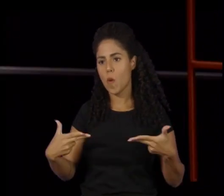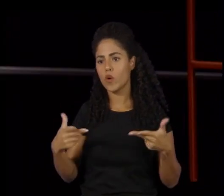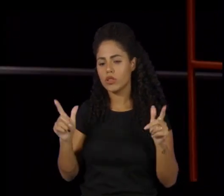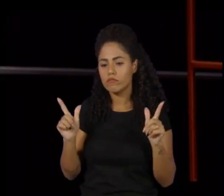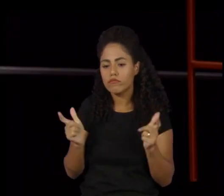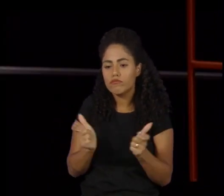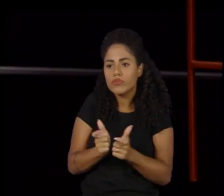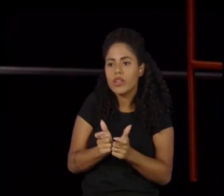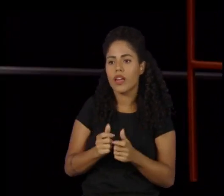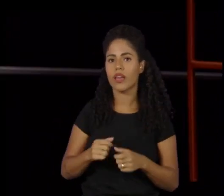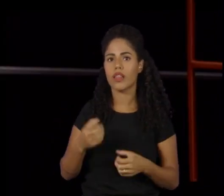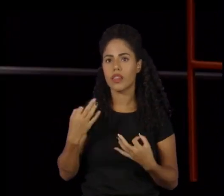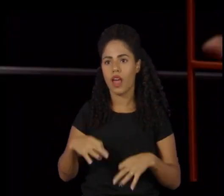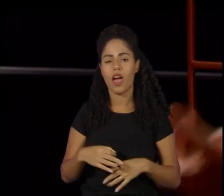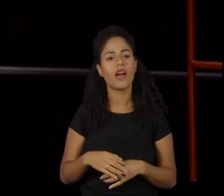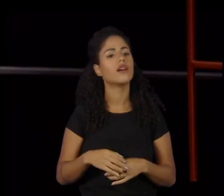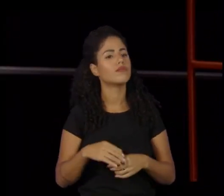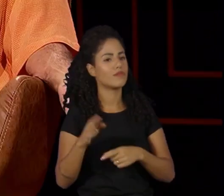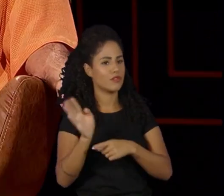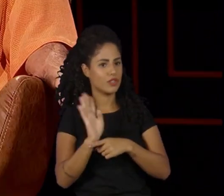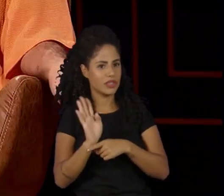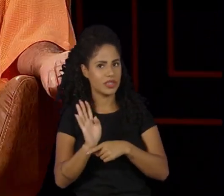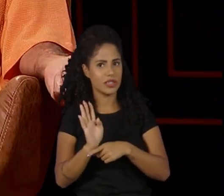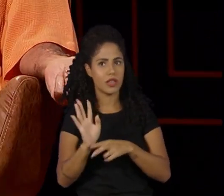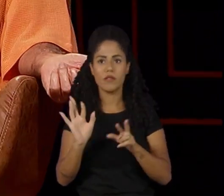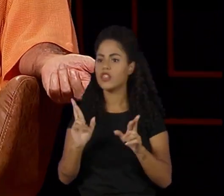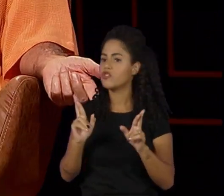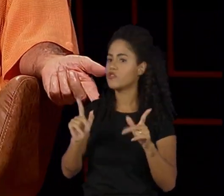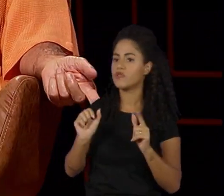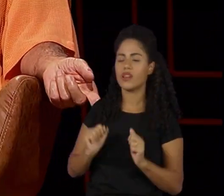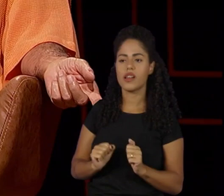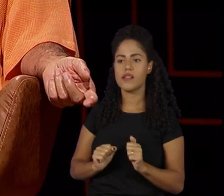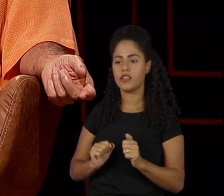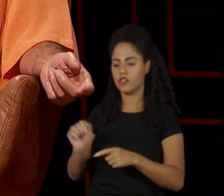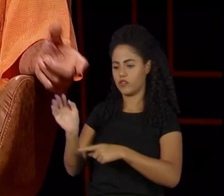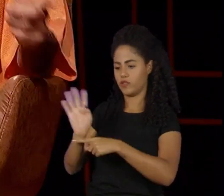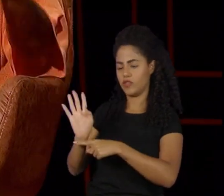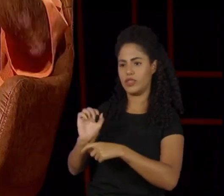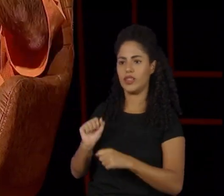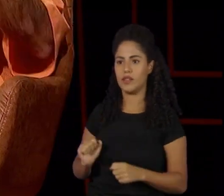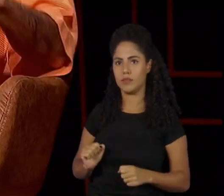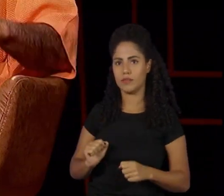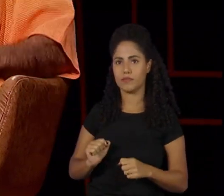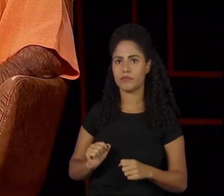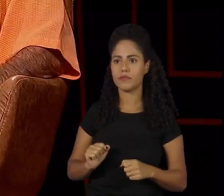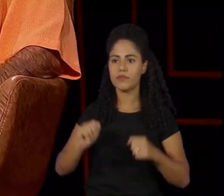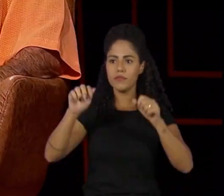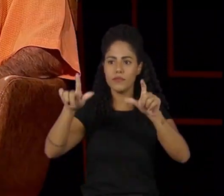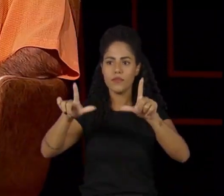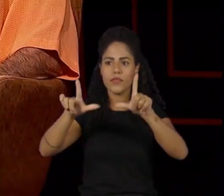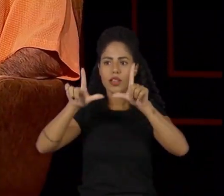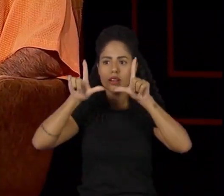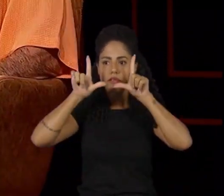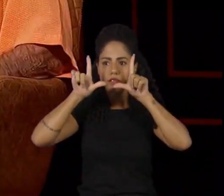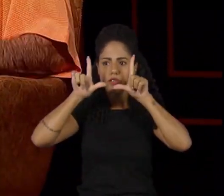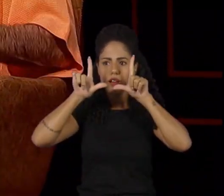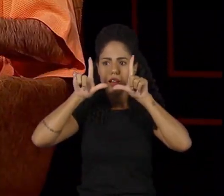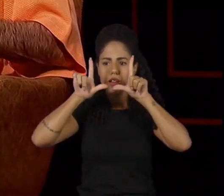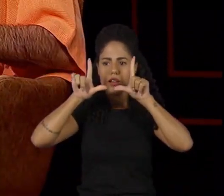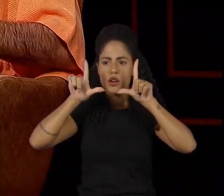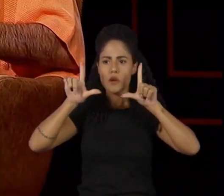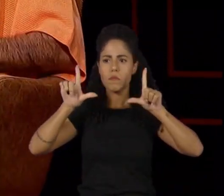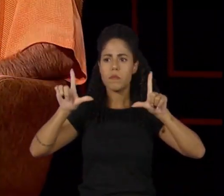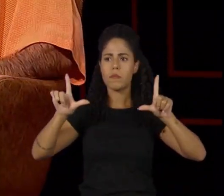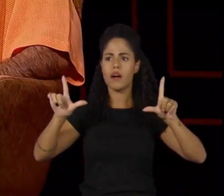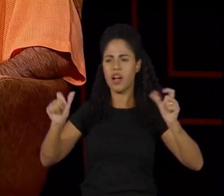menor, né? É, porque o cinema, a câmera, ele é teu pensamento, né, velho? Se for fechado em você, não adianta você. Precisa